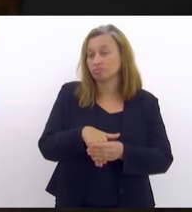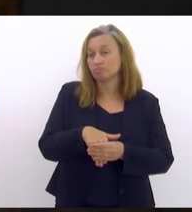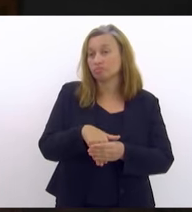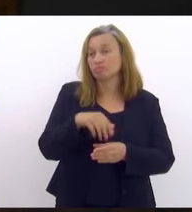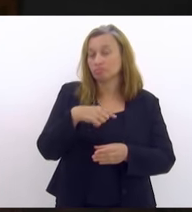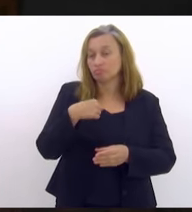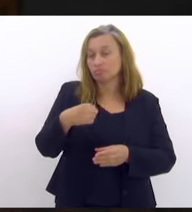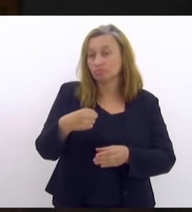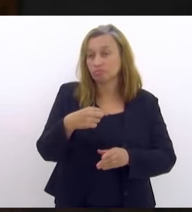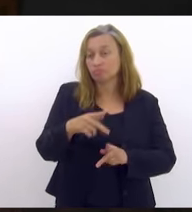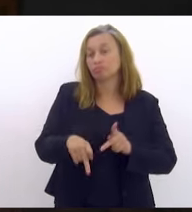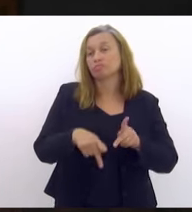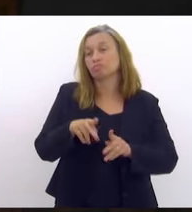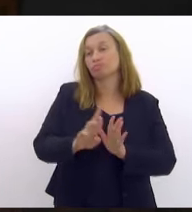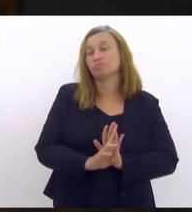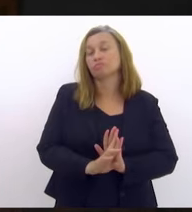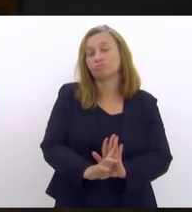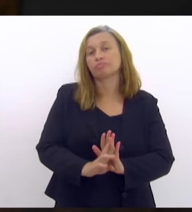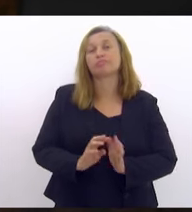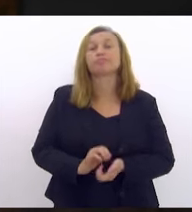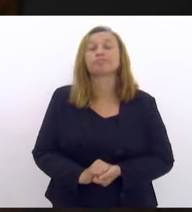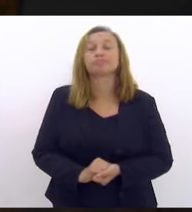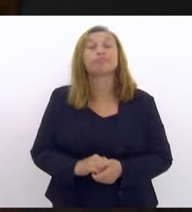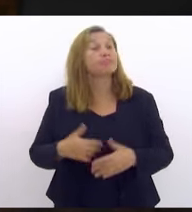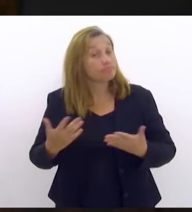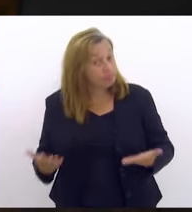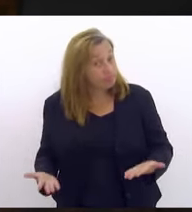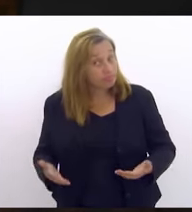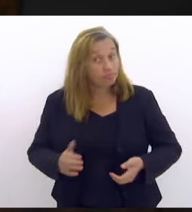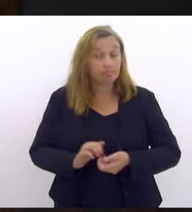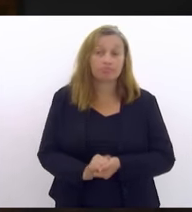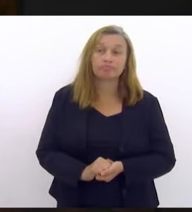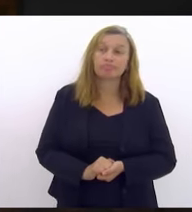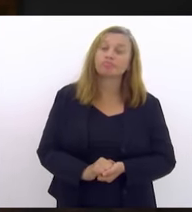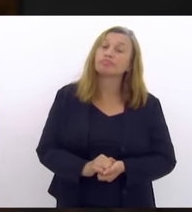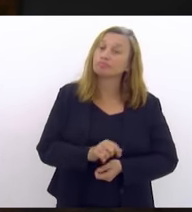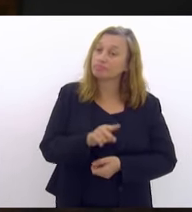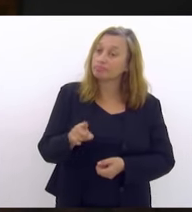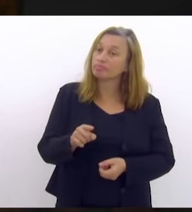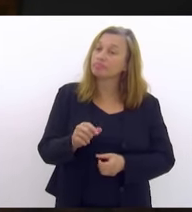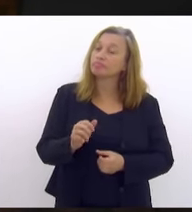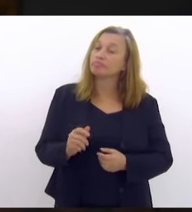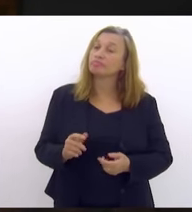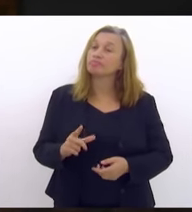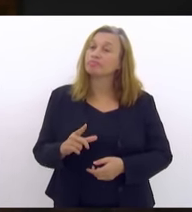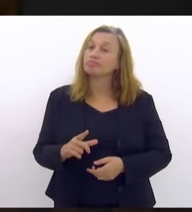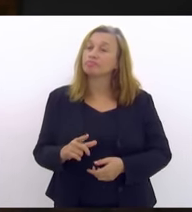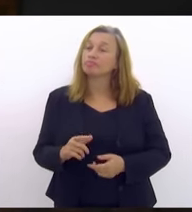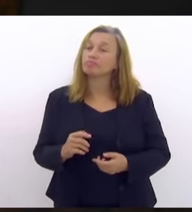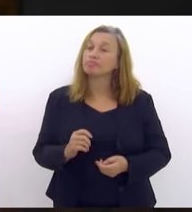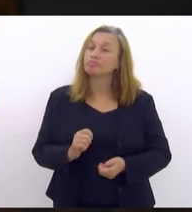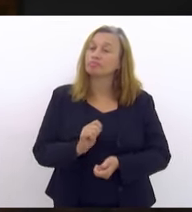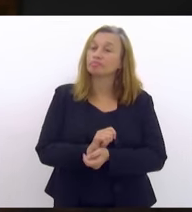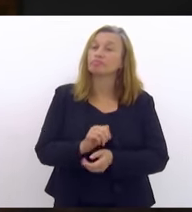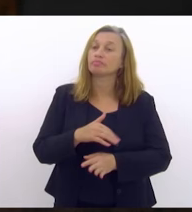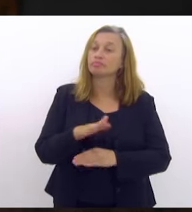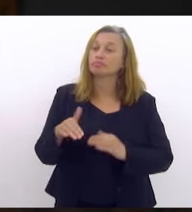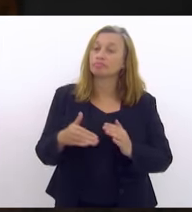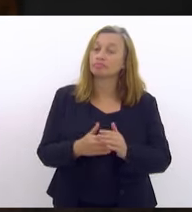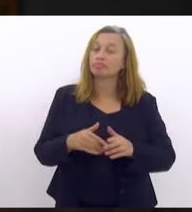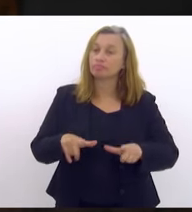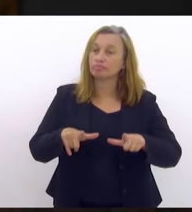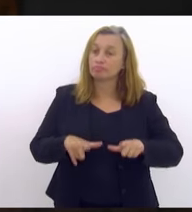fomos eleitos para representar eles. Então, acho que o que eles podem esperar de todos que foram aqui